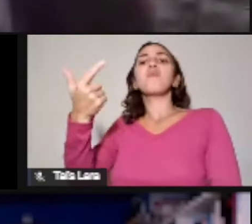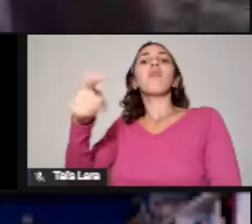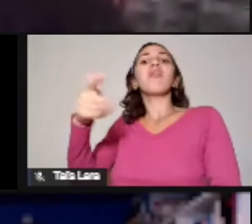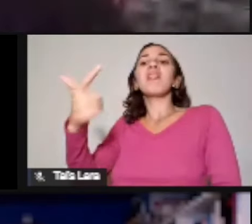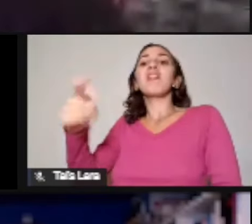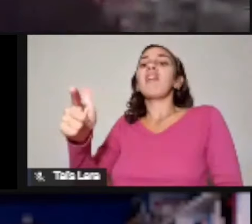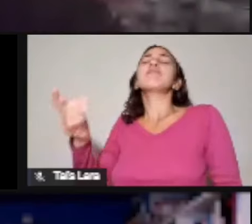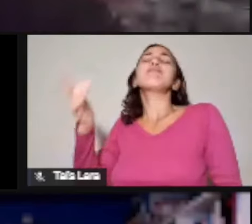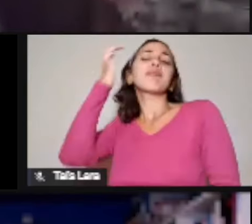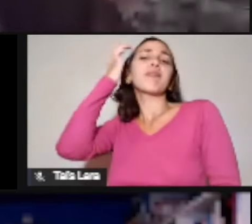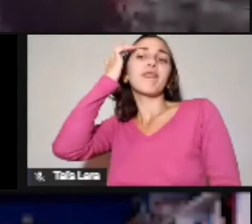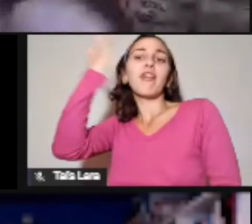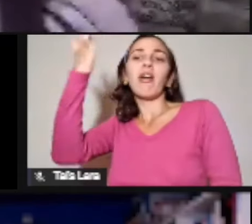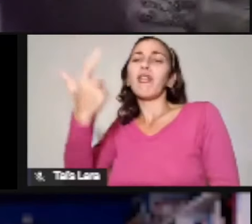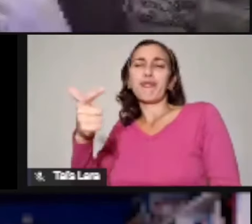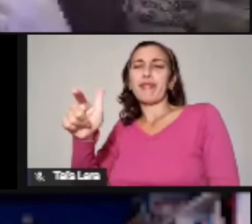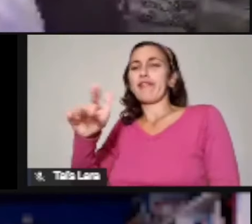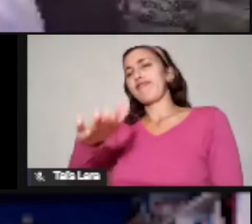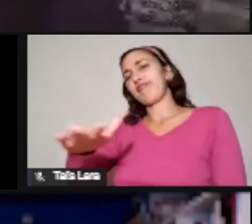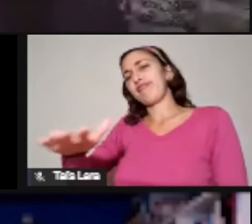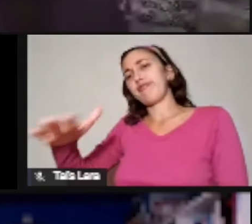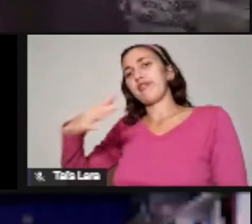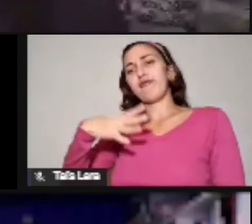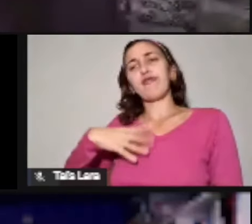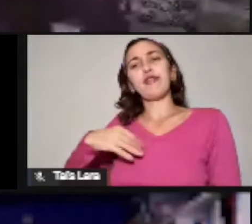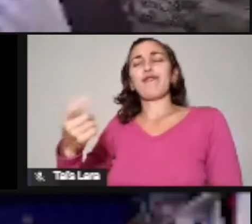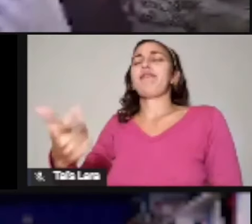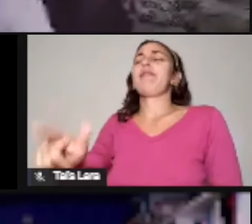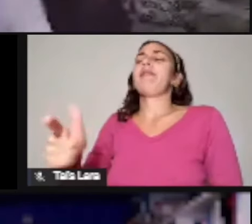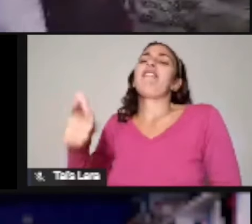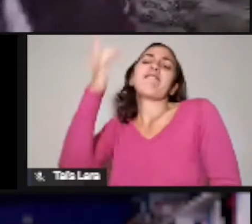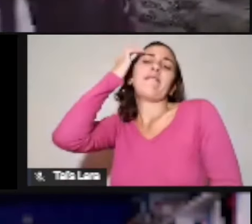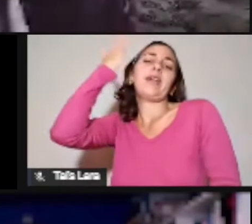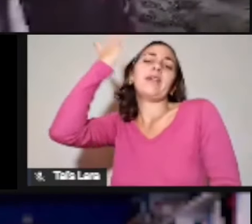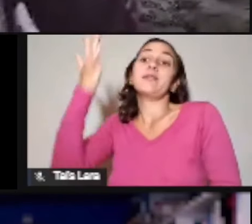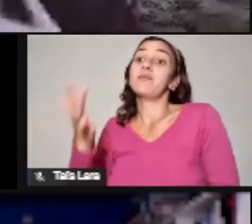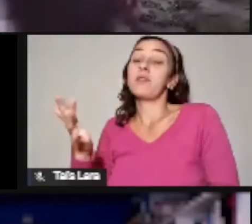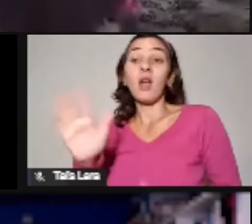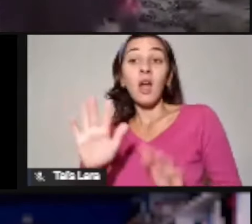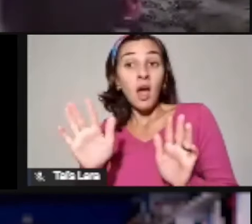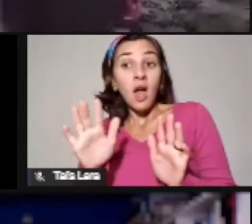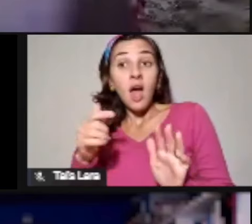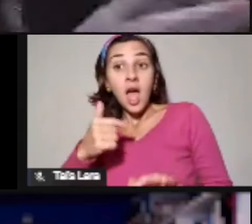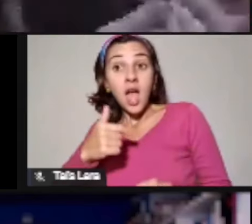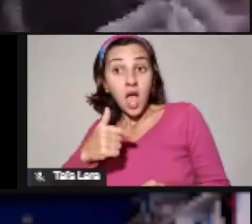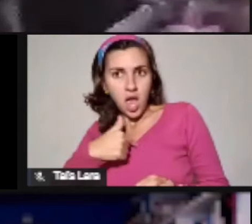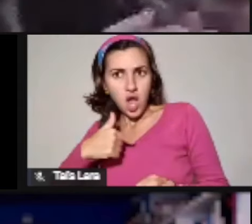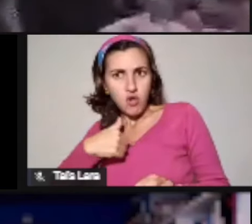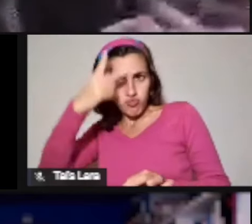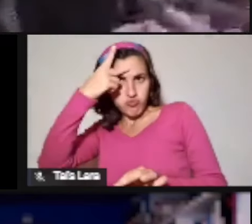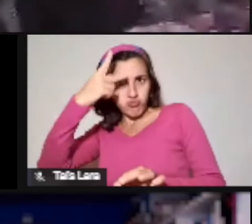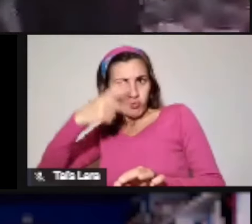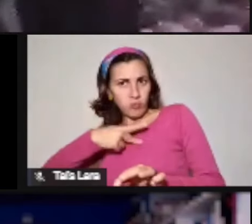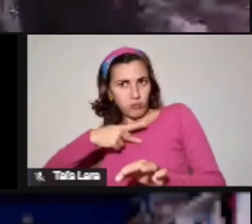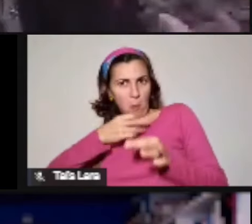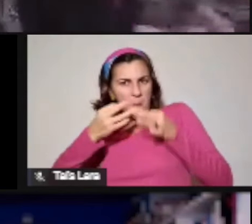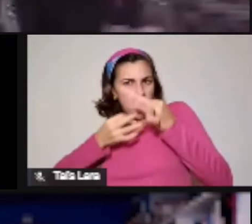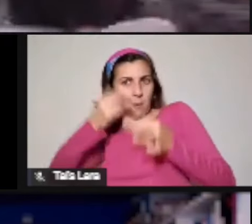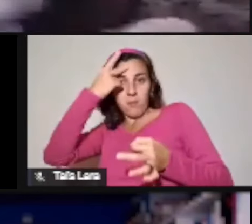tem criança em casa. Gente, isso que eu tô falando para vocês, na verdade, eu aprendi com as famílias lá do projeto Escola de